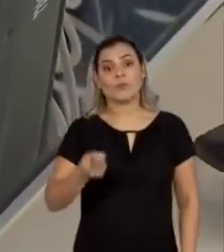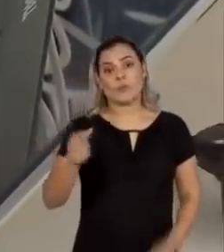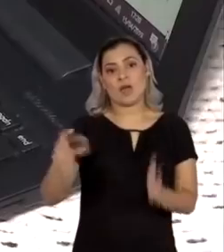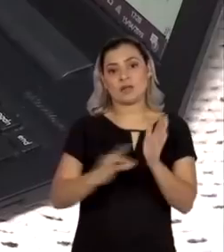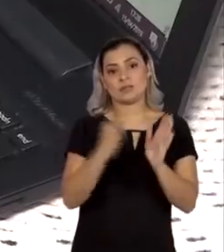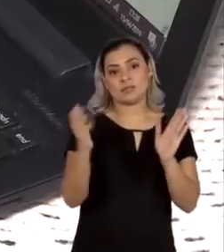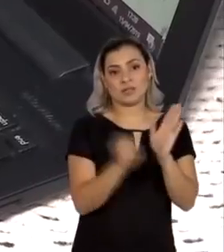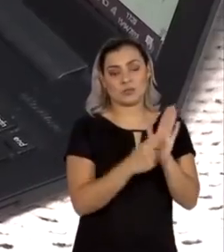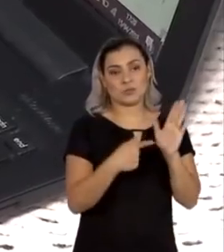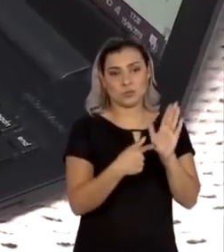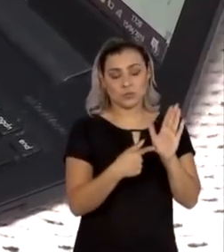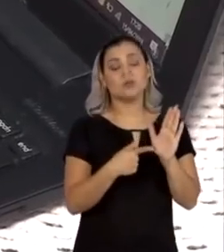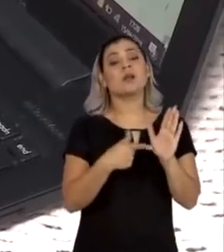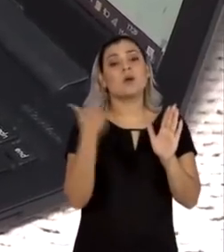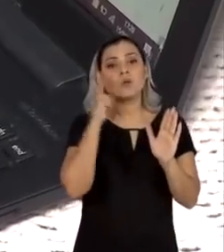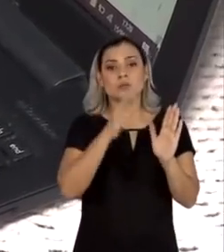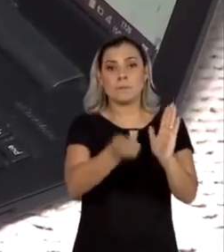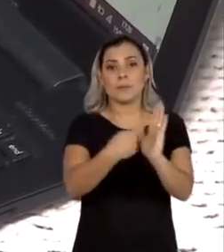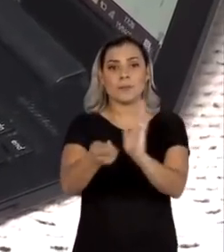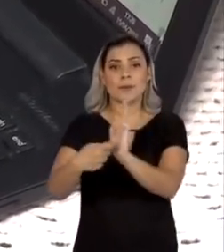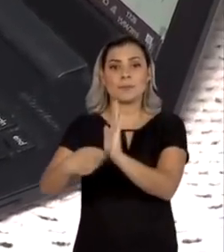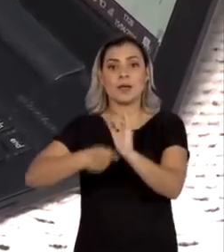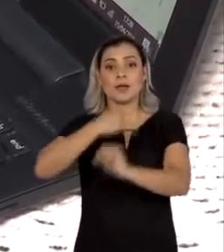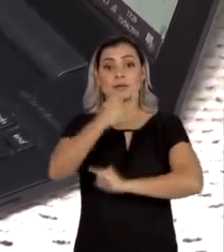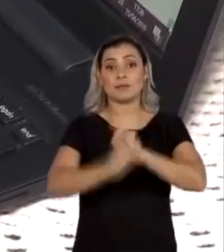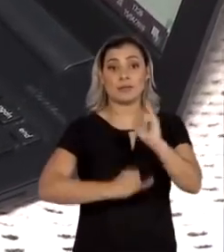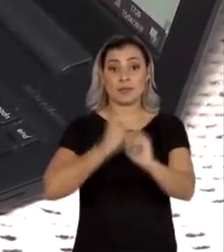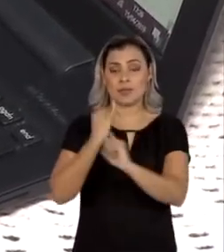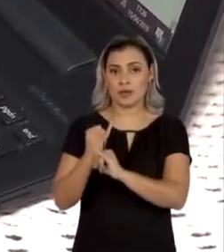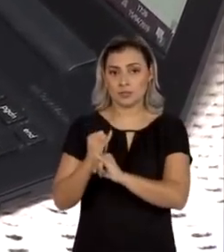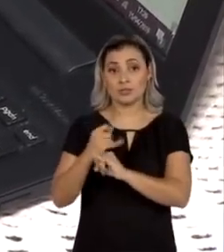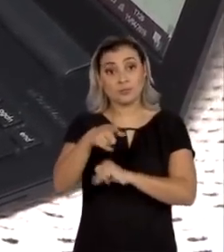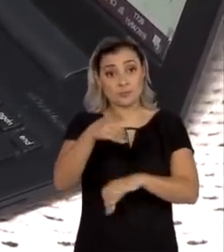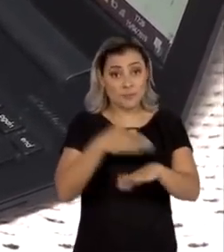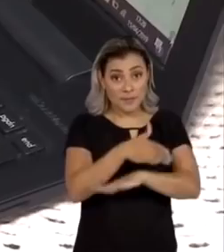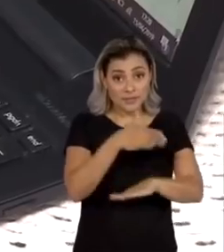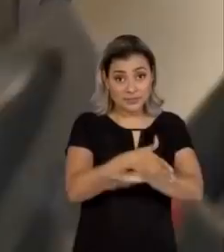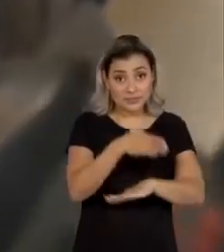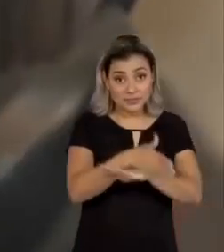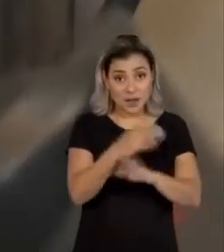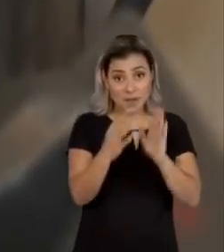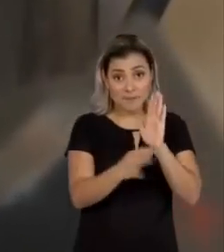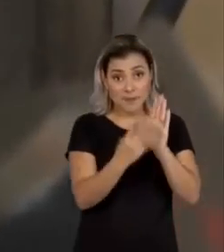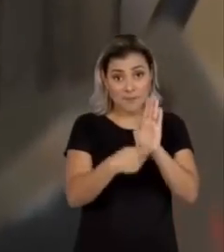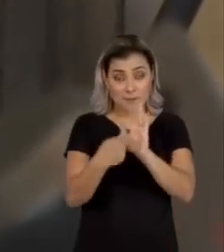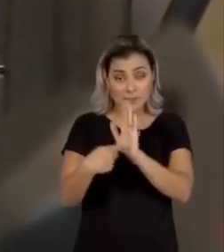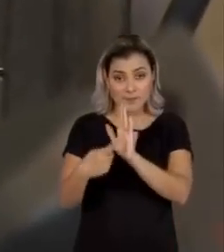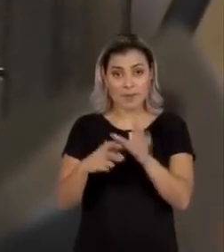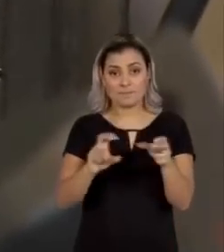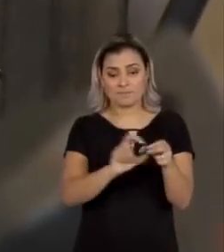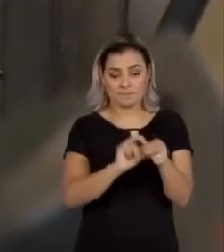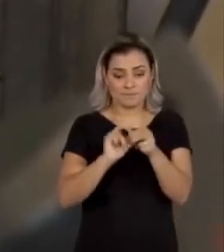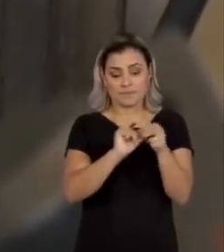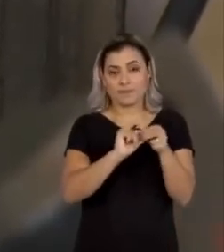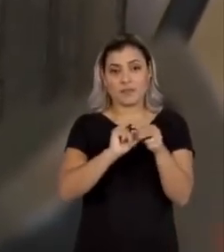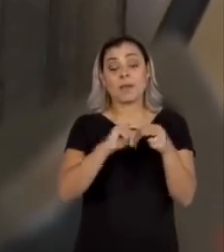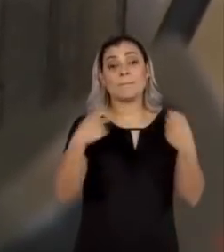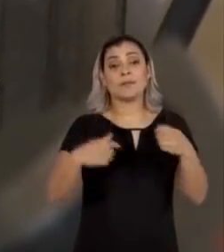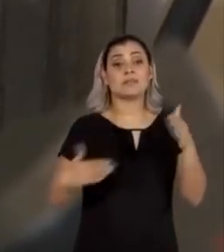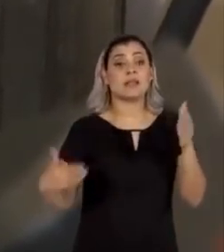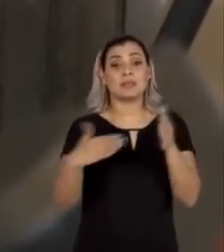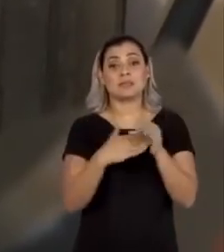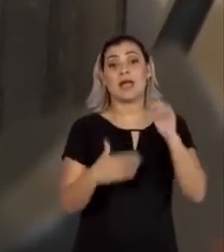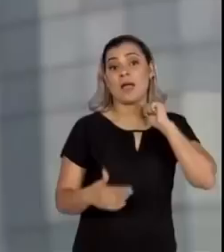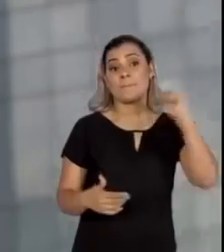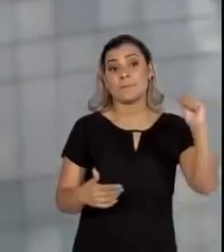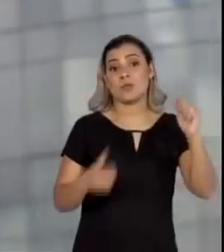criação do partido forem recolhidas virtualmente. Para participar do pleito, a aliança precisa das assinaturas até abril